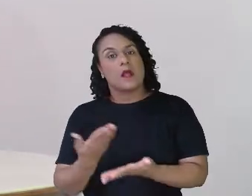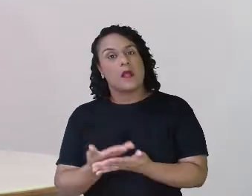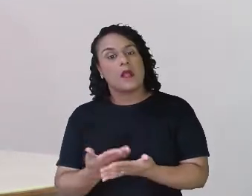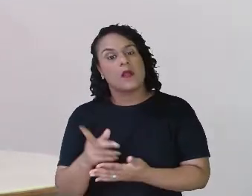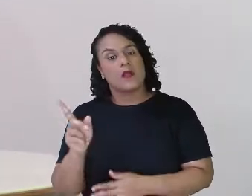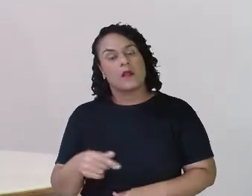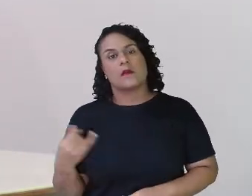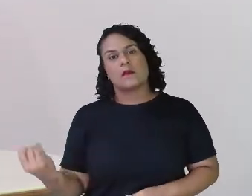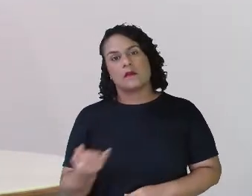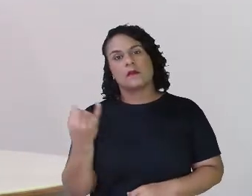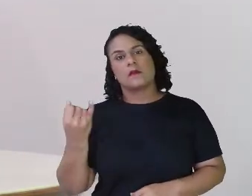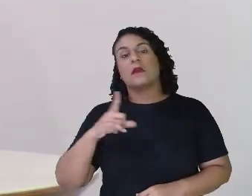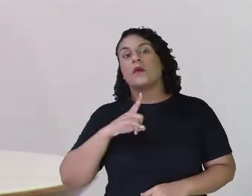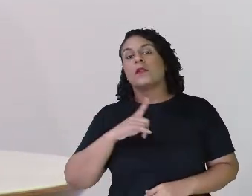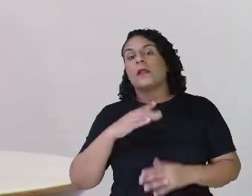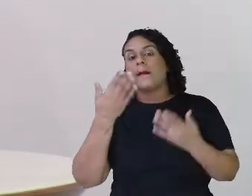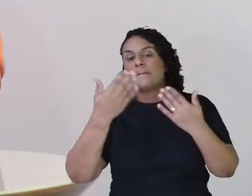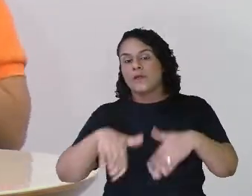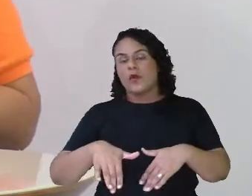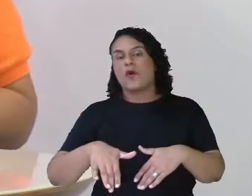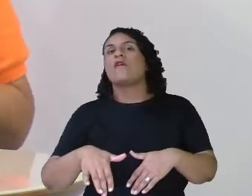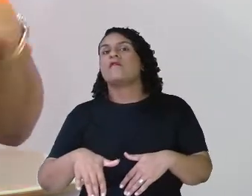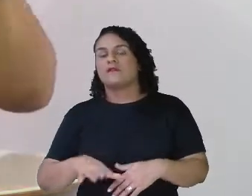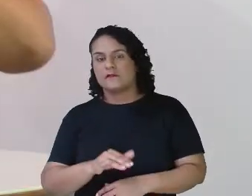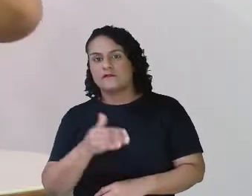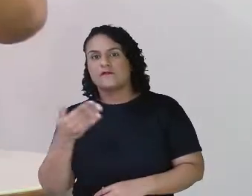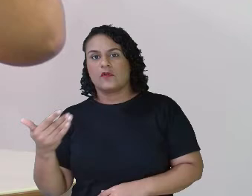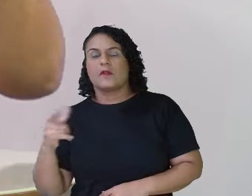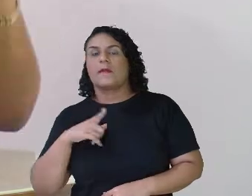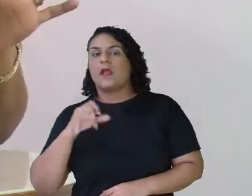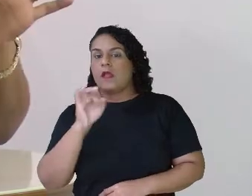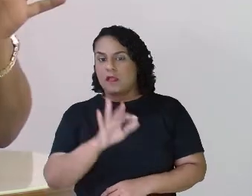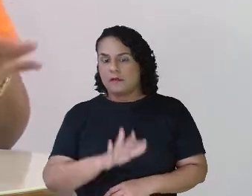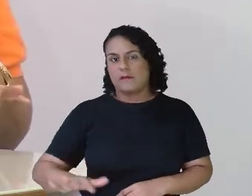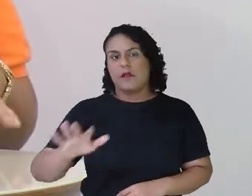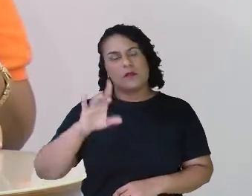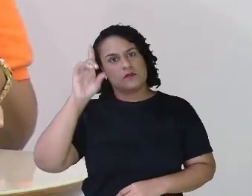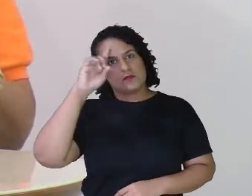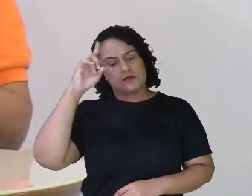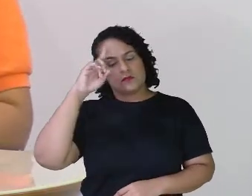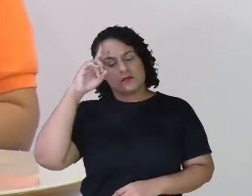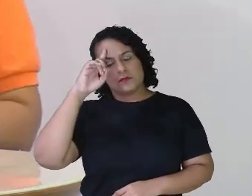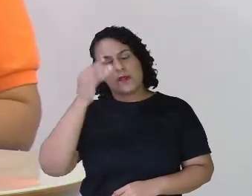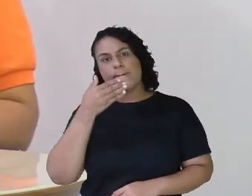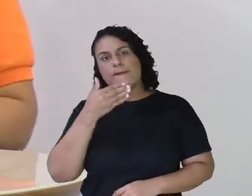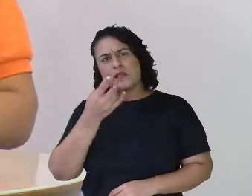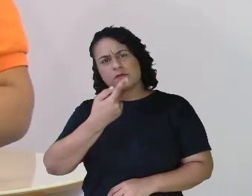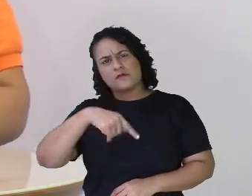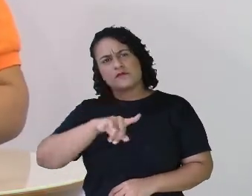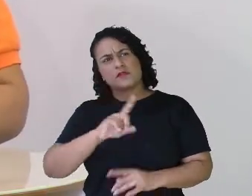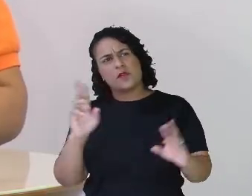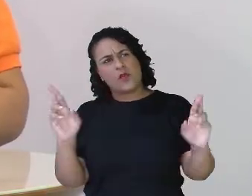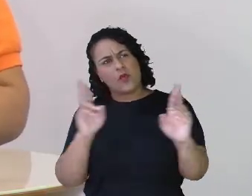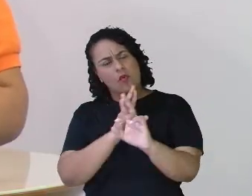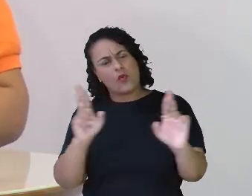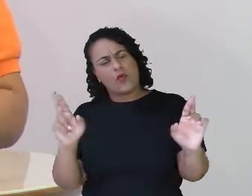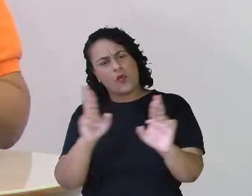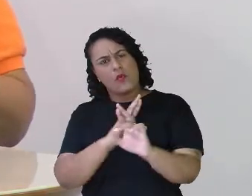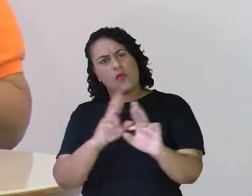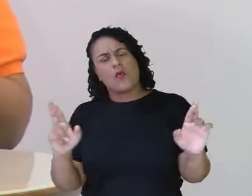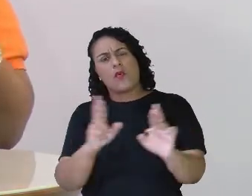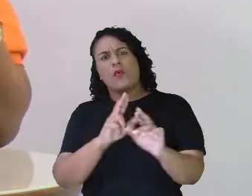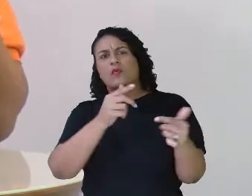porque quando vem as provas externas, eles pegam essas imagens do dia a dia e pedem para vocês associarem com as figuras